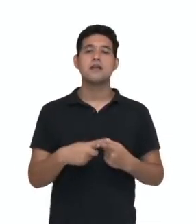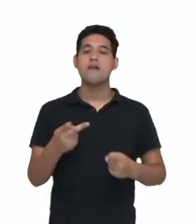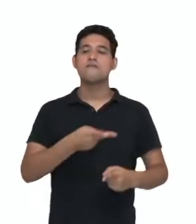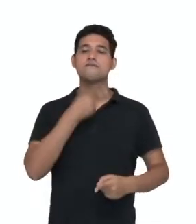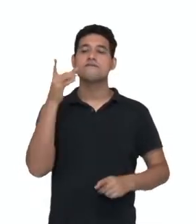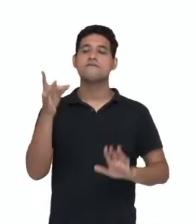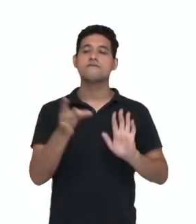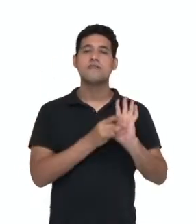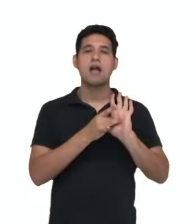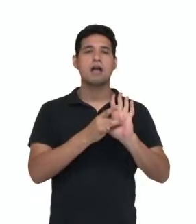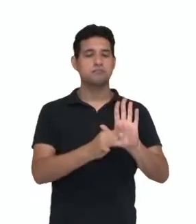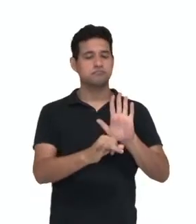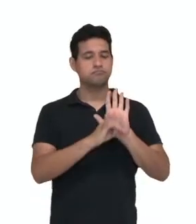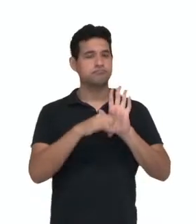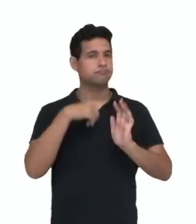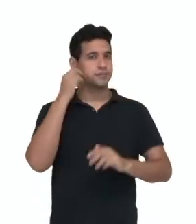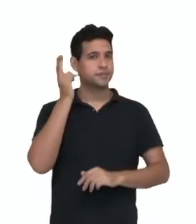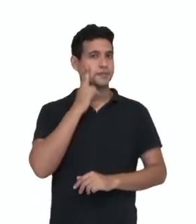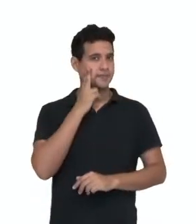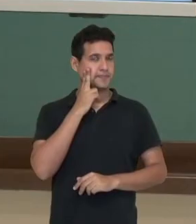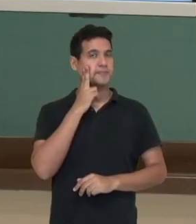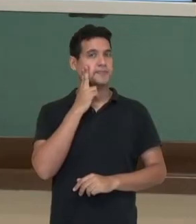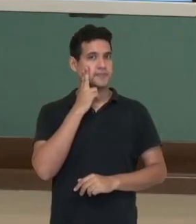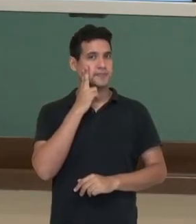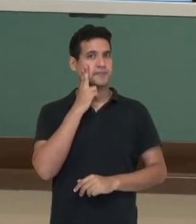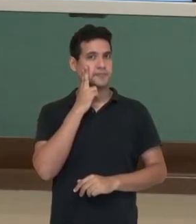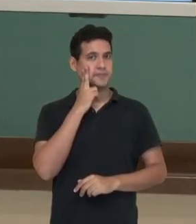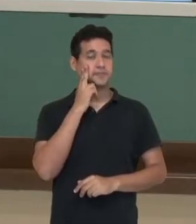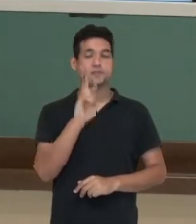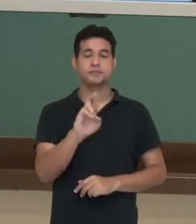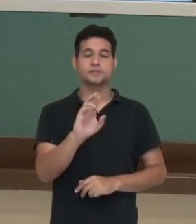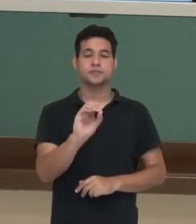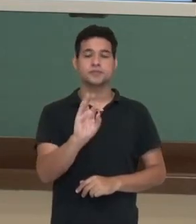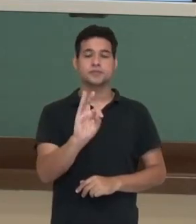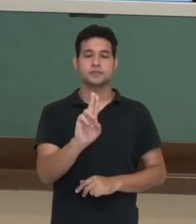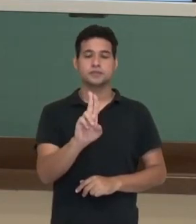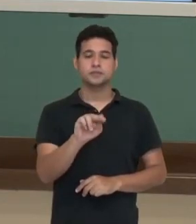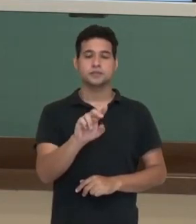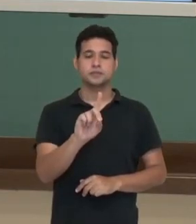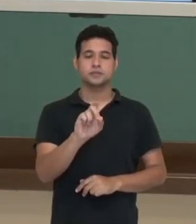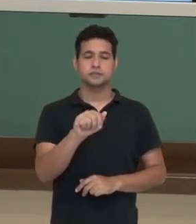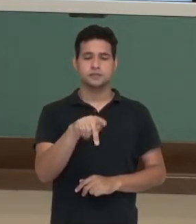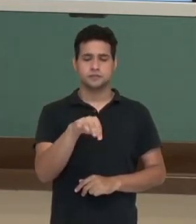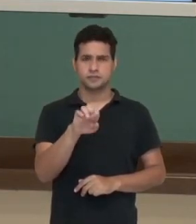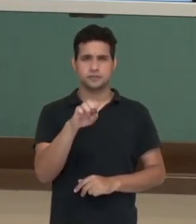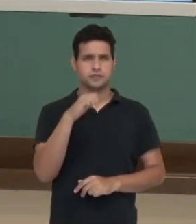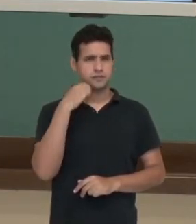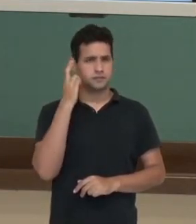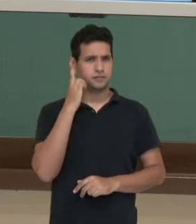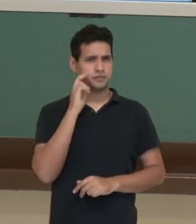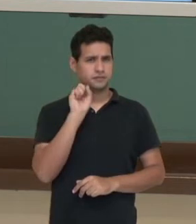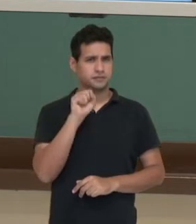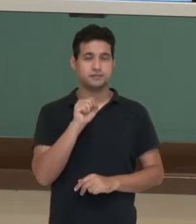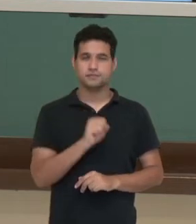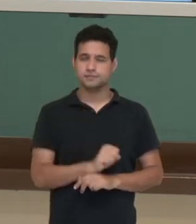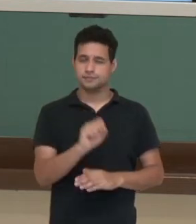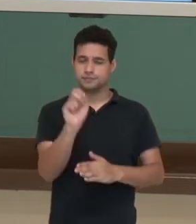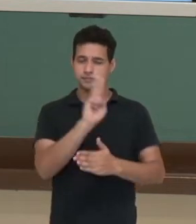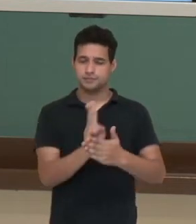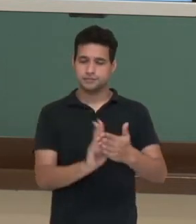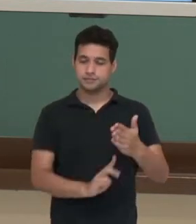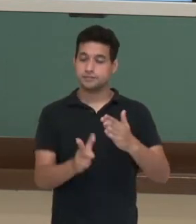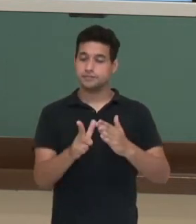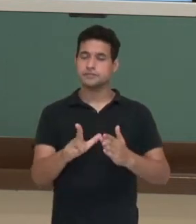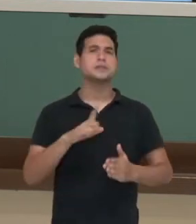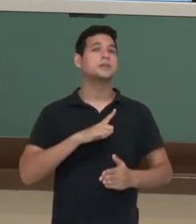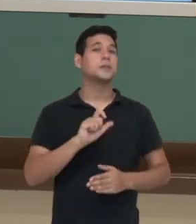da identidade negra. Rotundamente negra. Vamos a seguir. Aqui nós